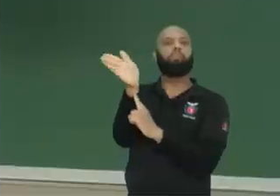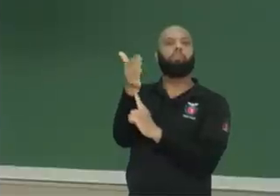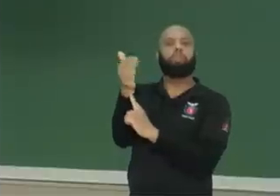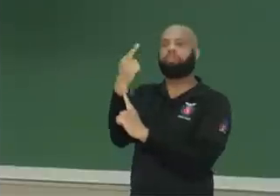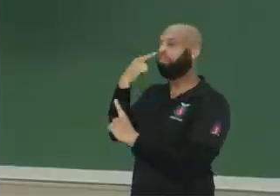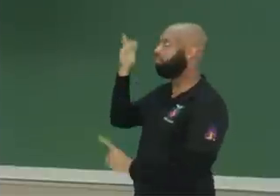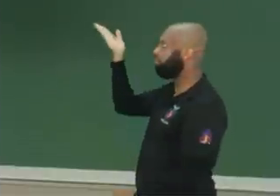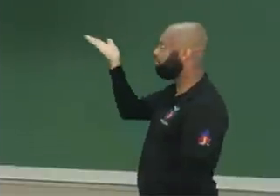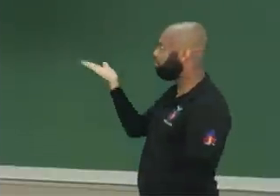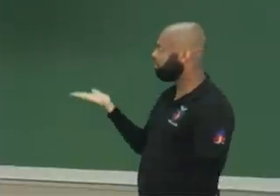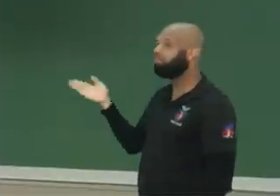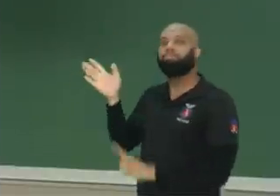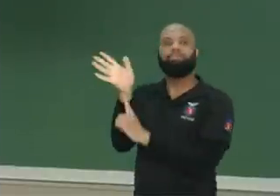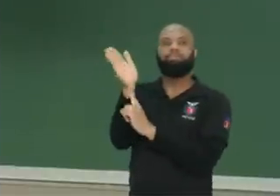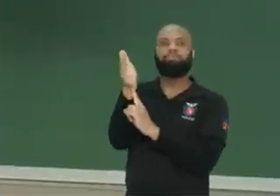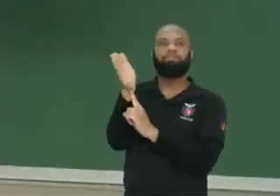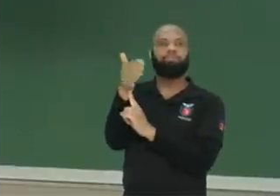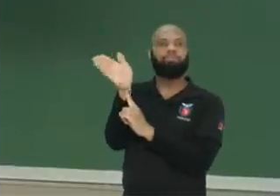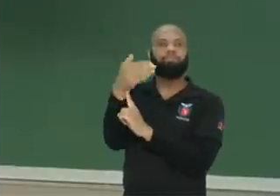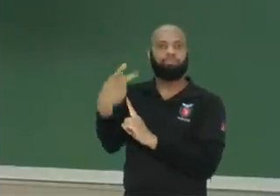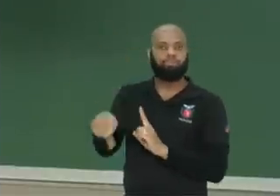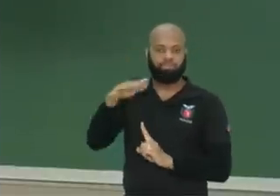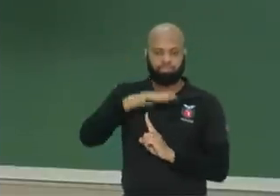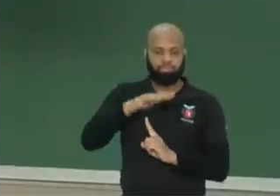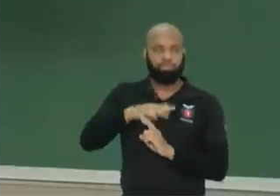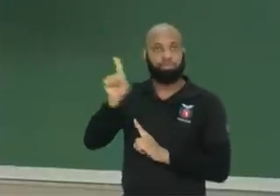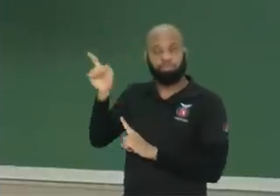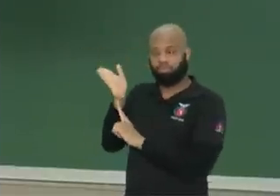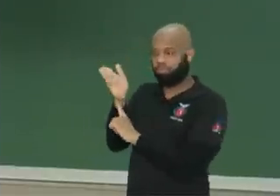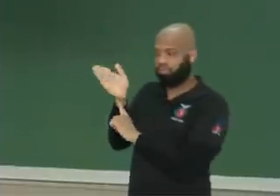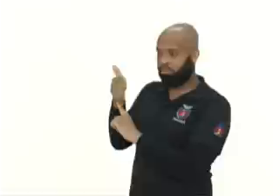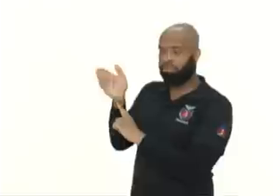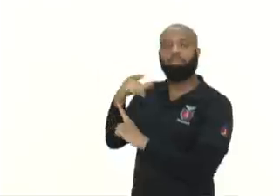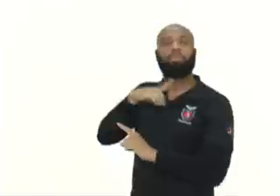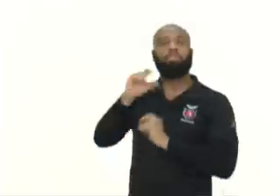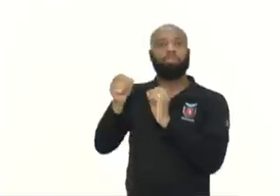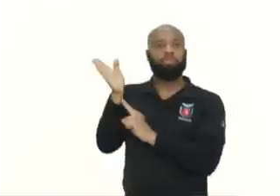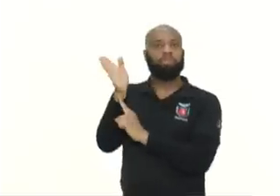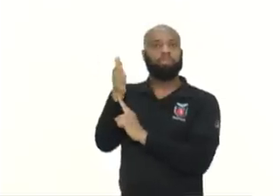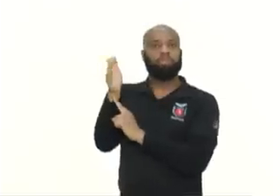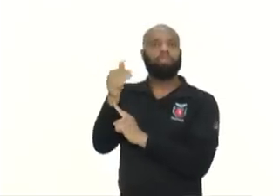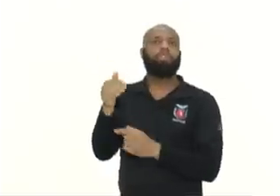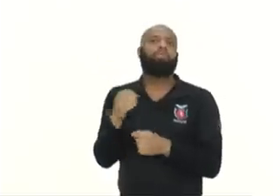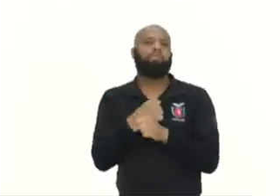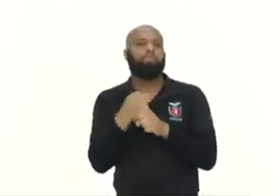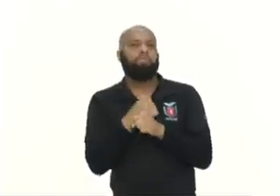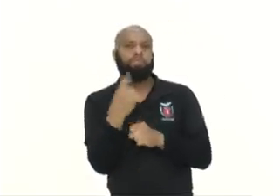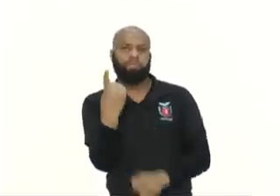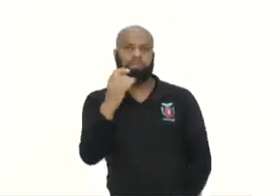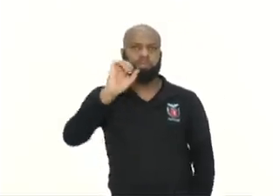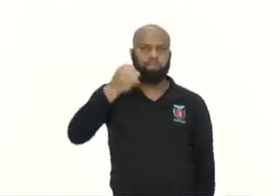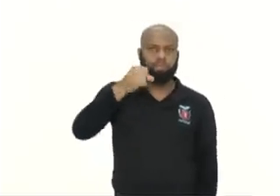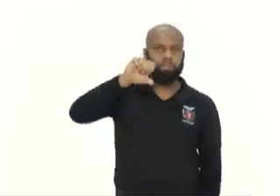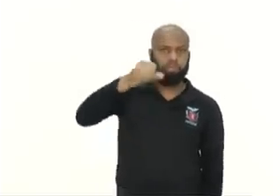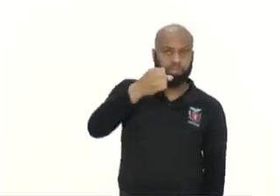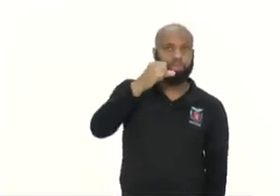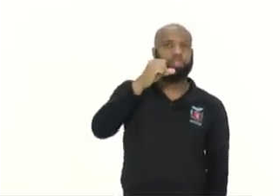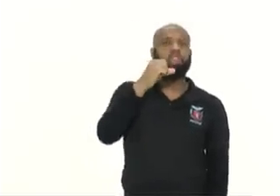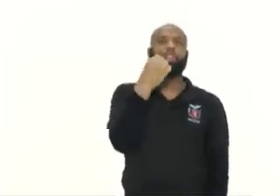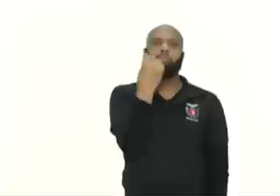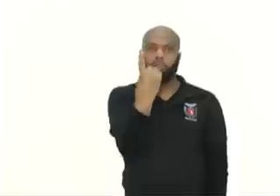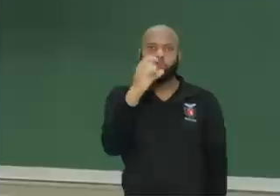Paraná. Essa bandeira, ela foi instituída por volta do ano de